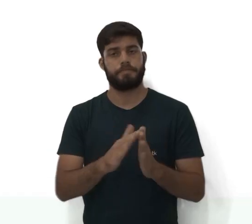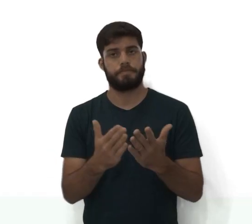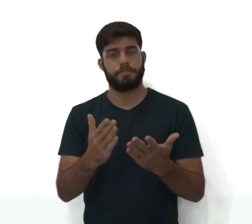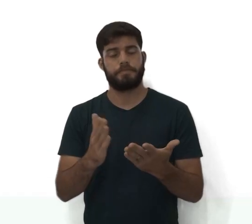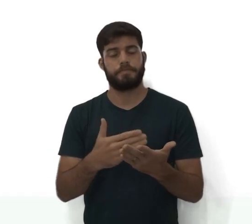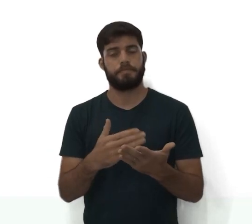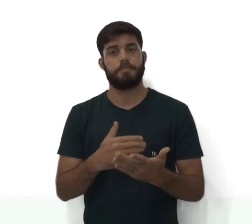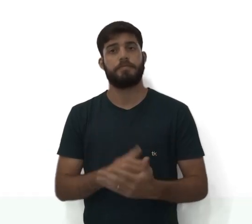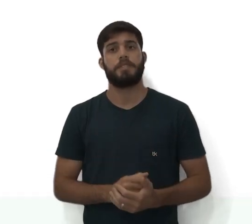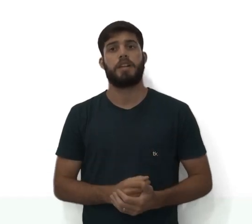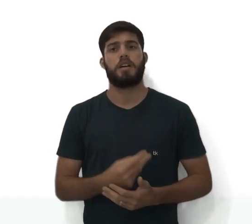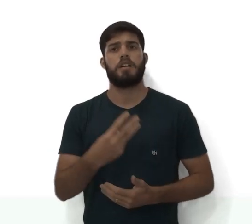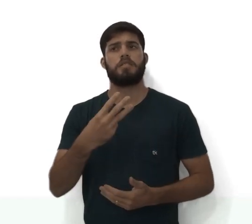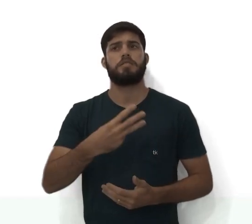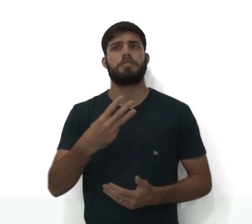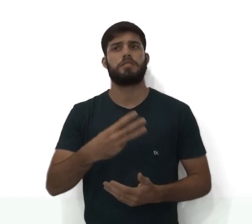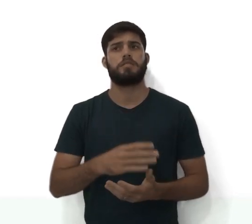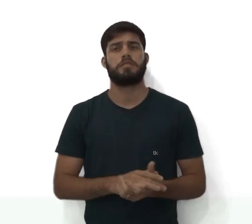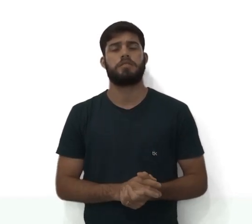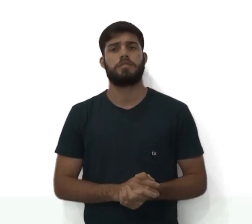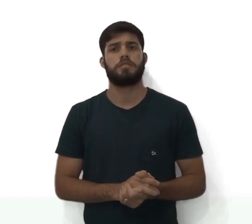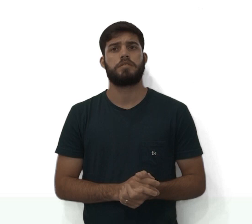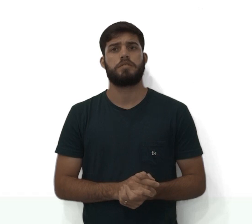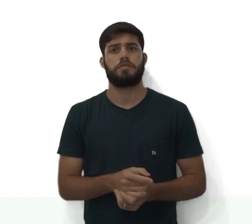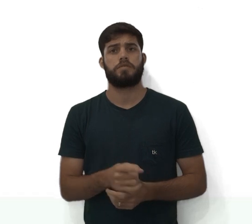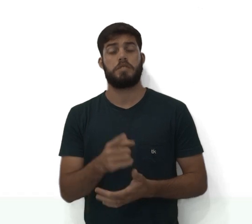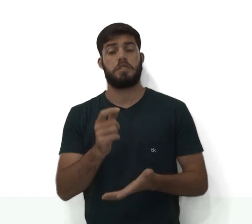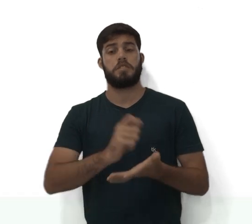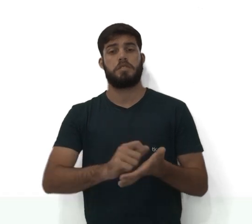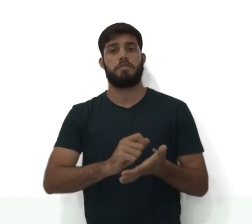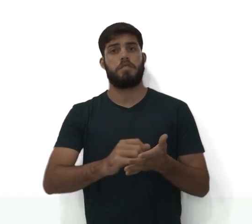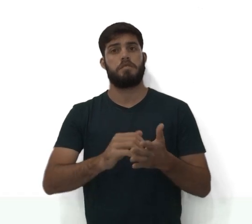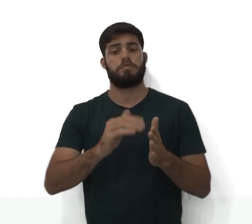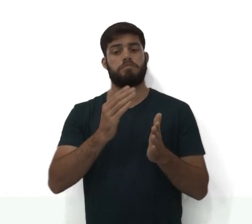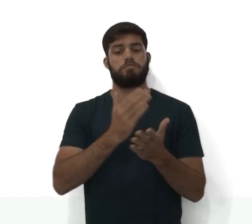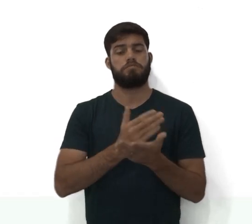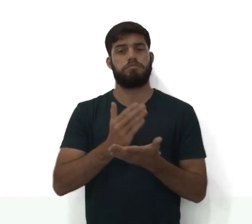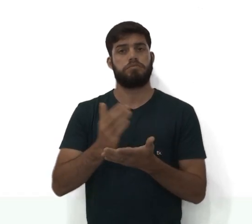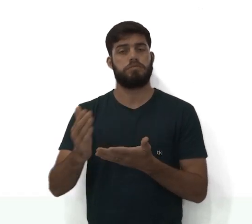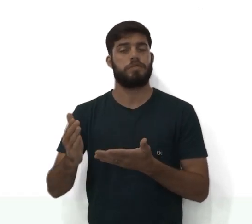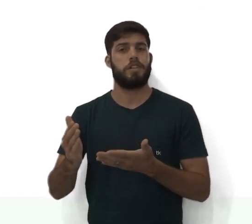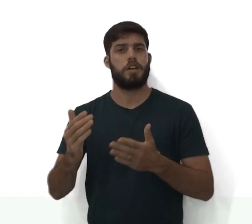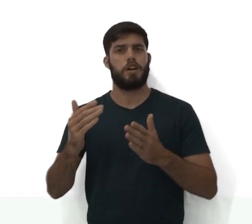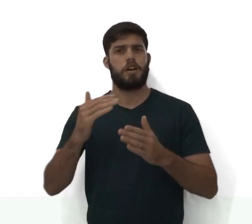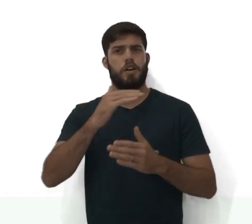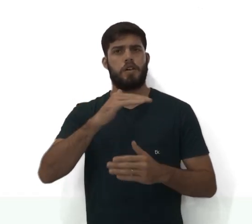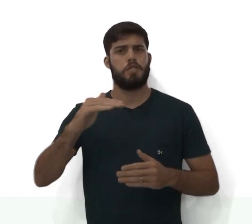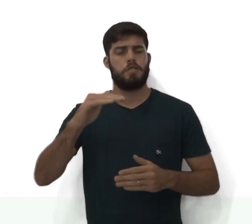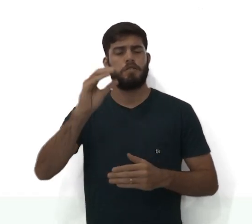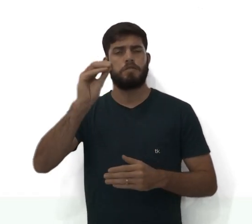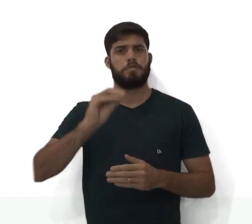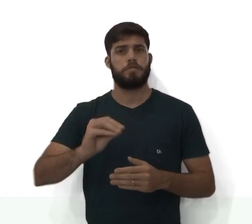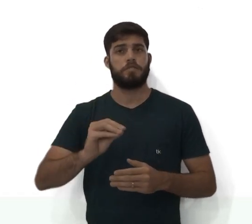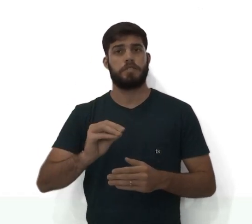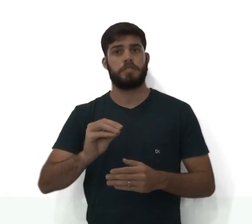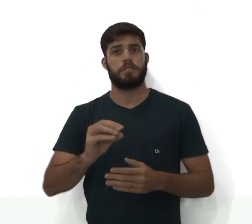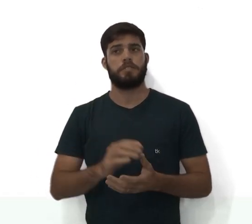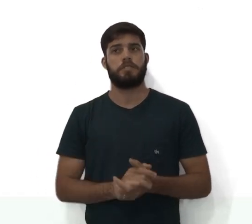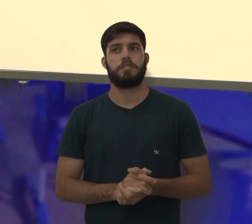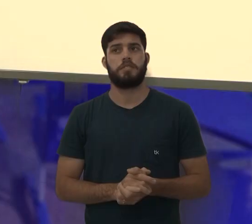A terceira dizia o seguinte: você escreveu a sequência usando frações? Caso não tenha usado, faça